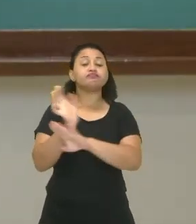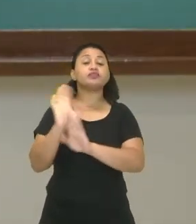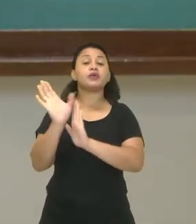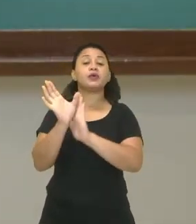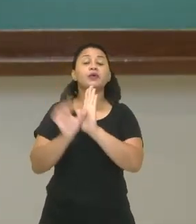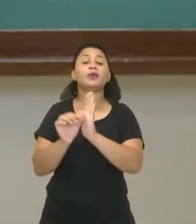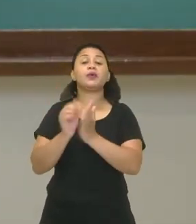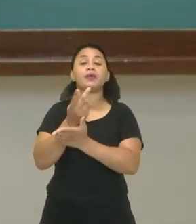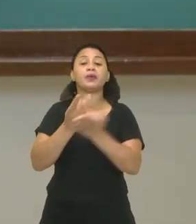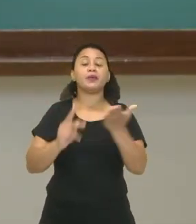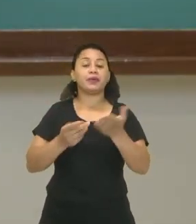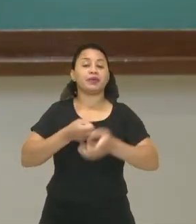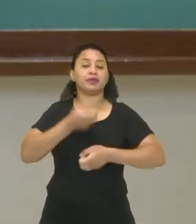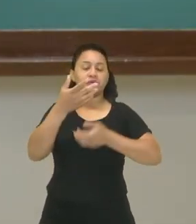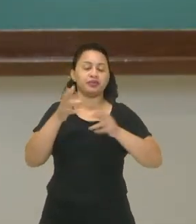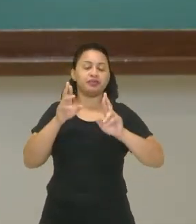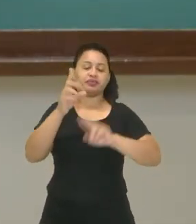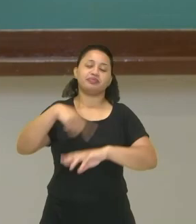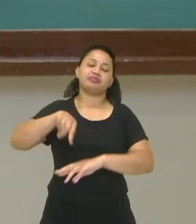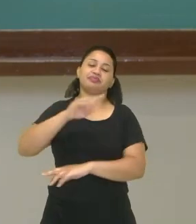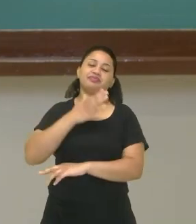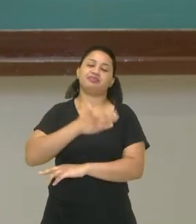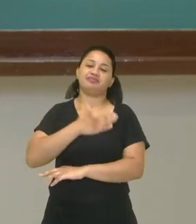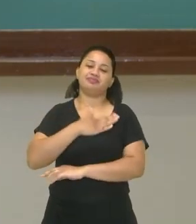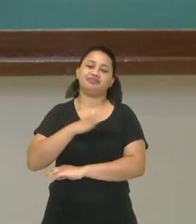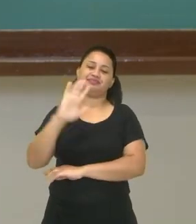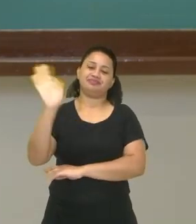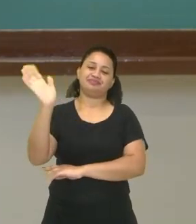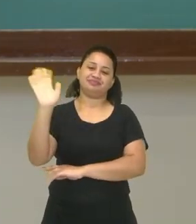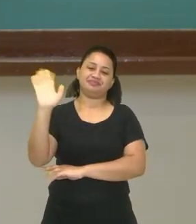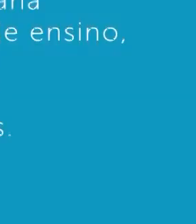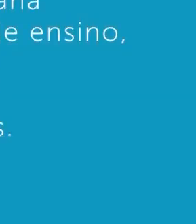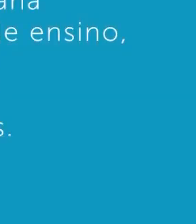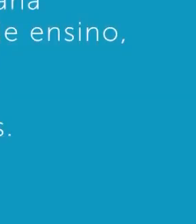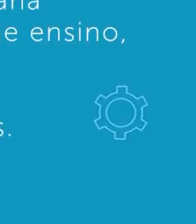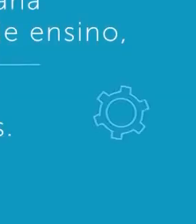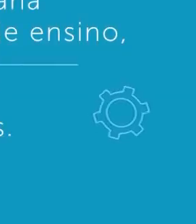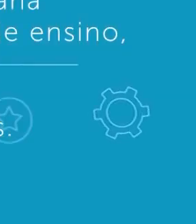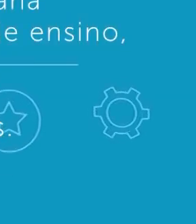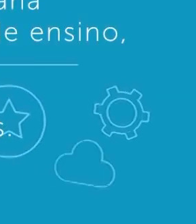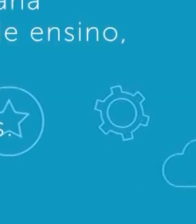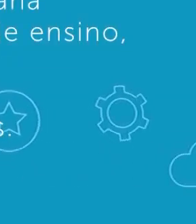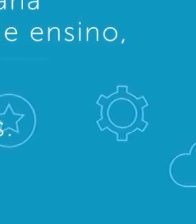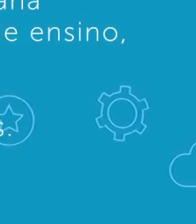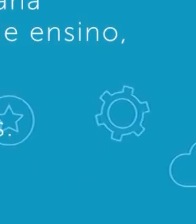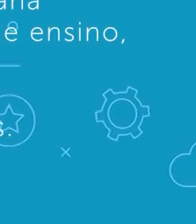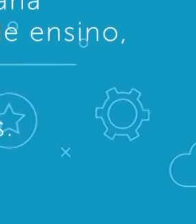falamos sobre poemas. Espero que vocês tenham gostado e até breve!